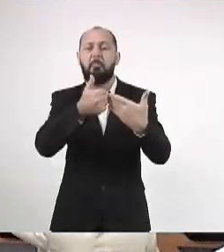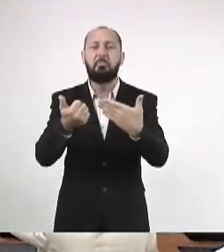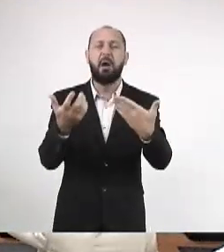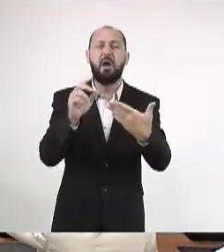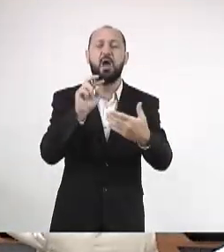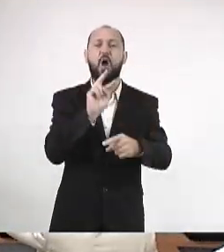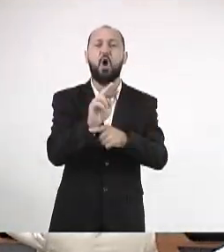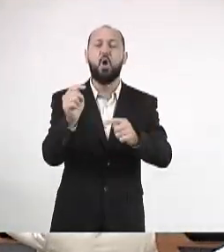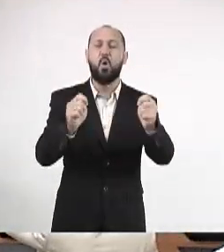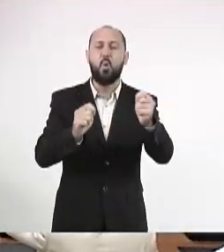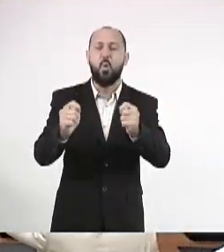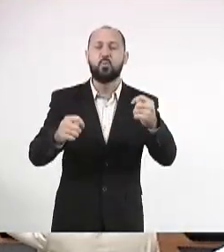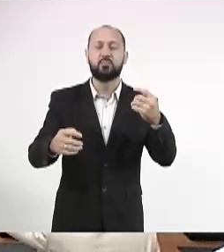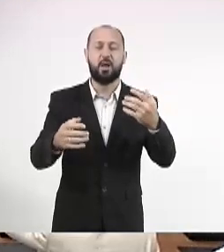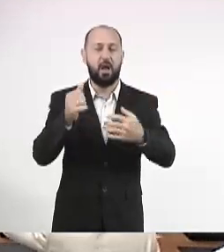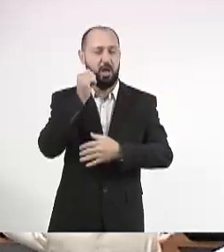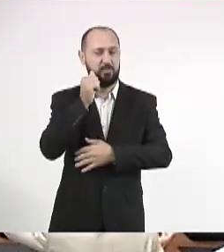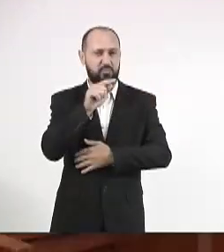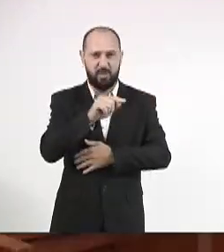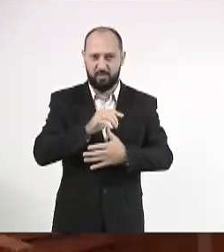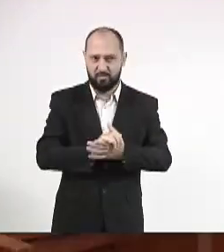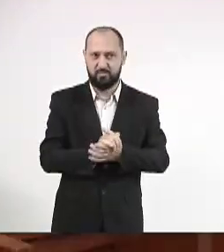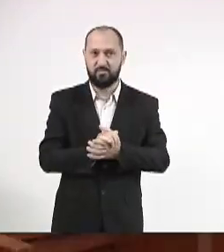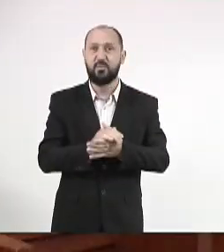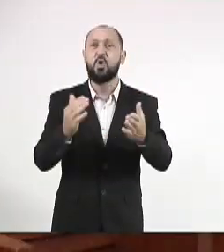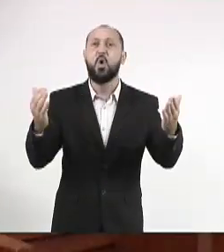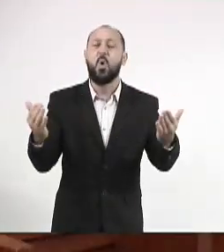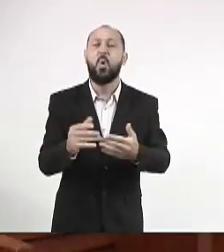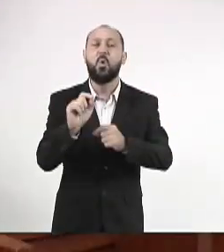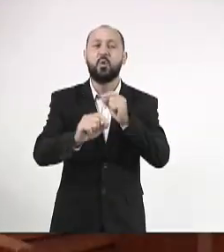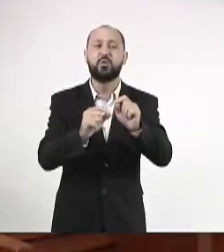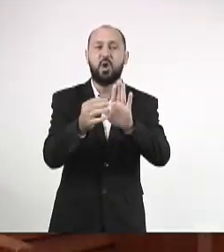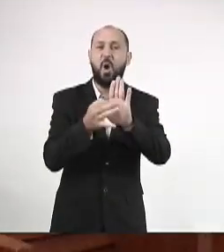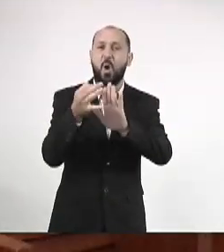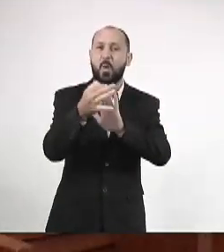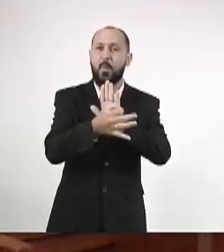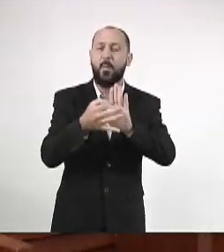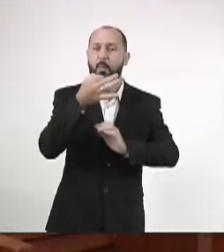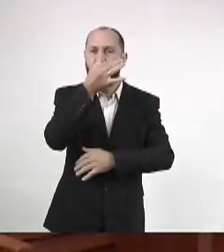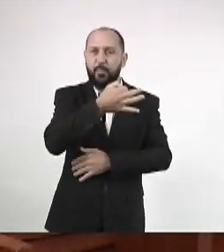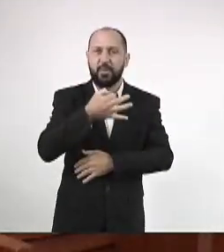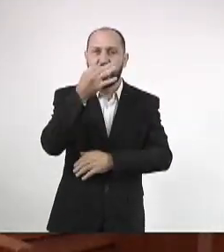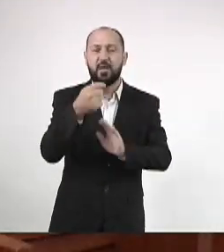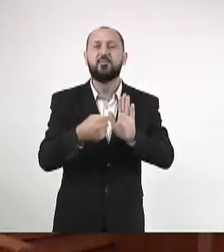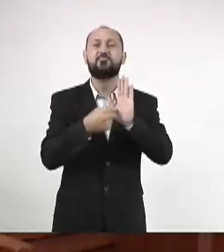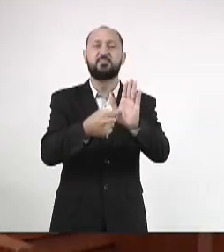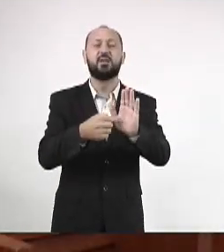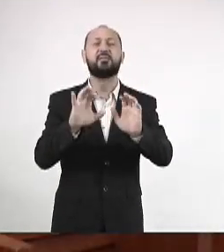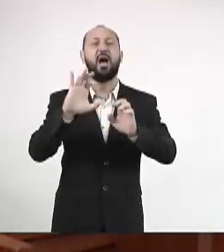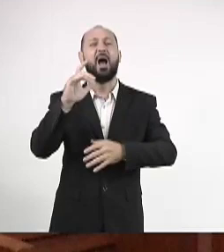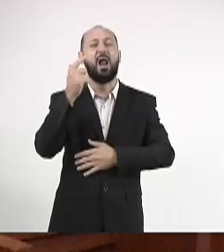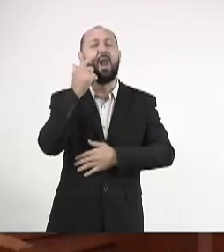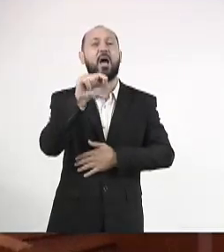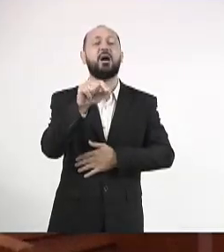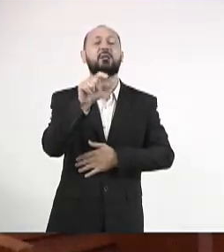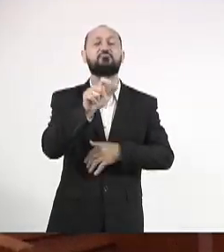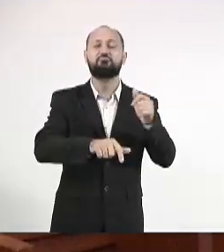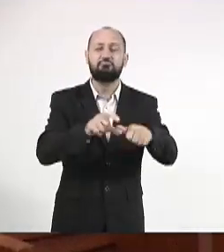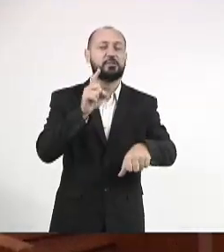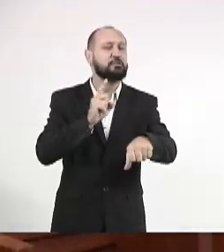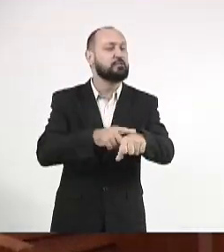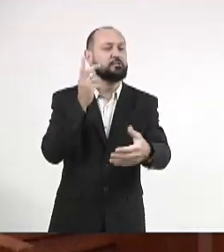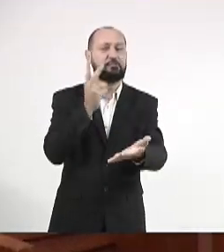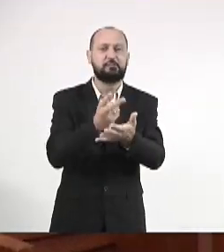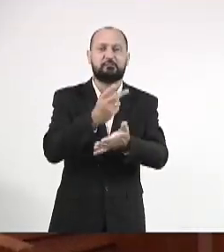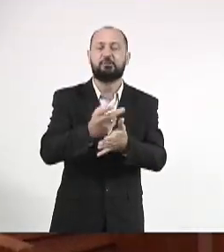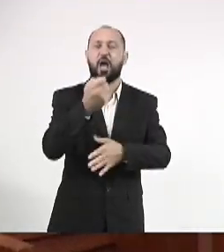um controle sobre a vida das mulheres. E nesse momento, a opinião pública tem deixado bem claro em todas as